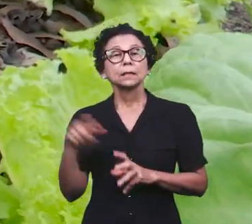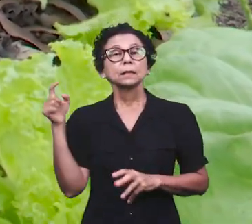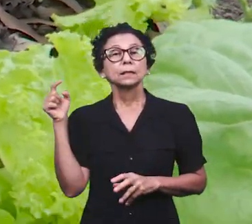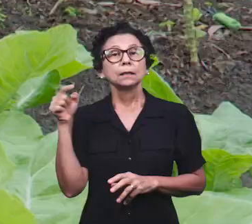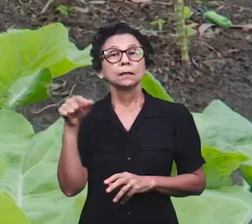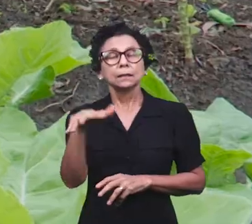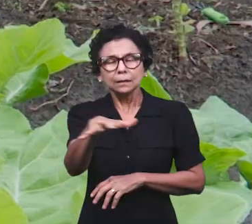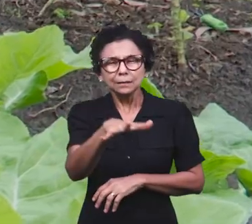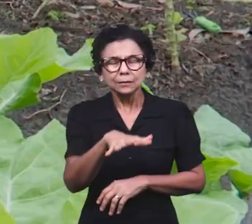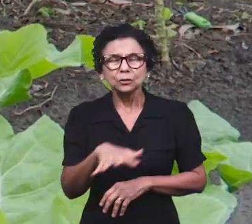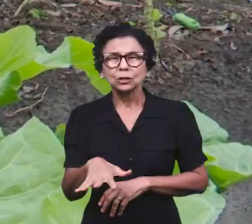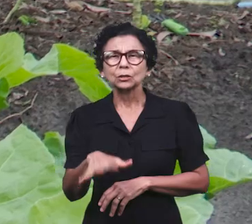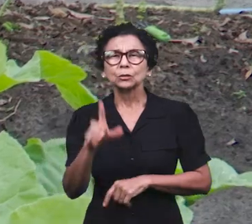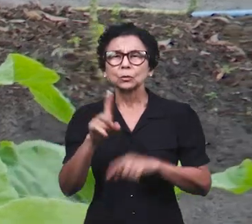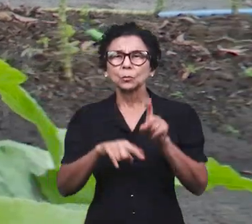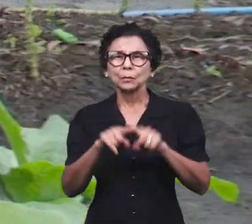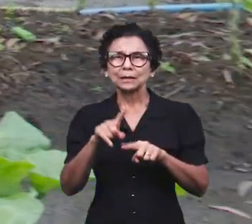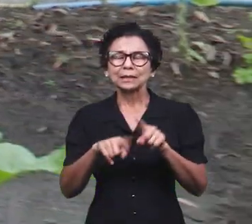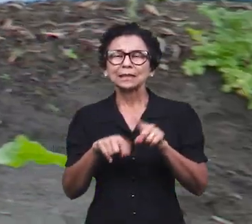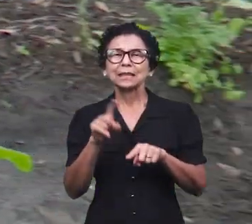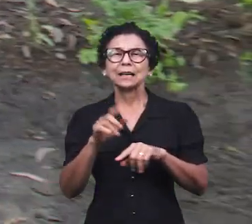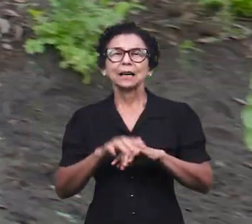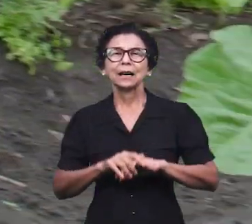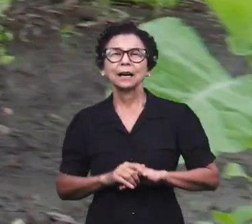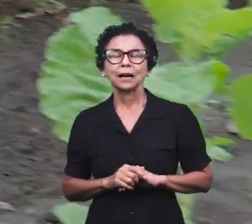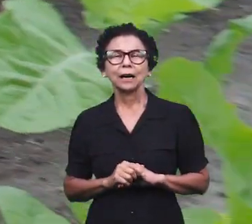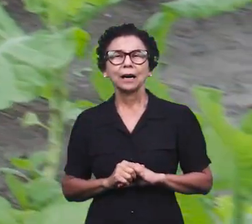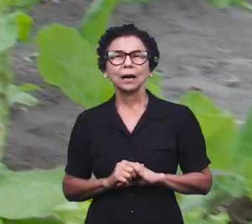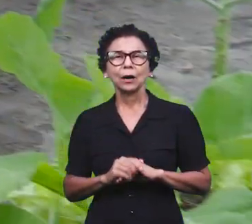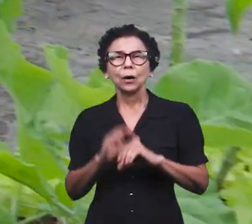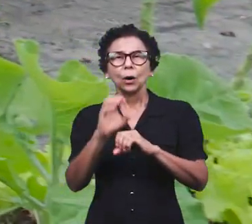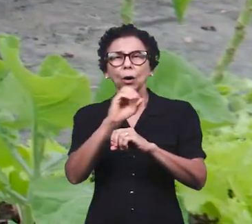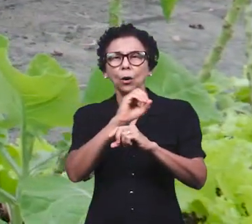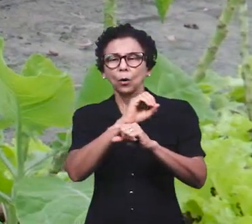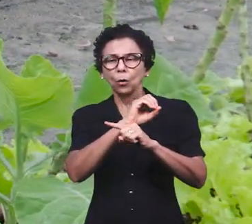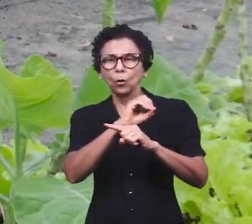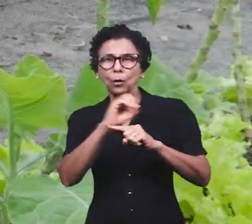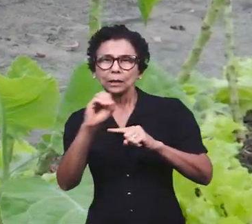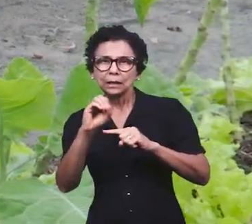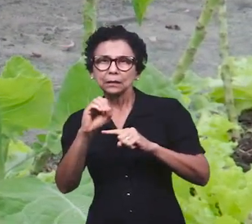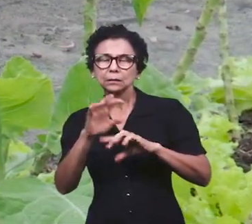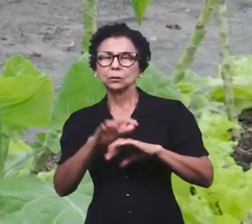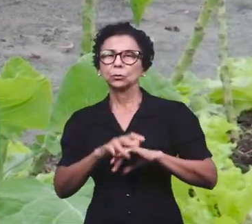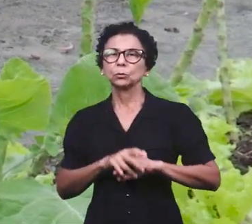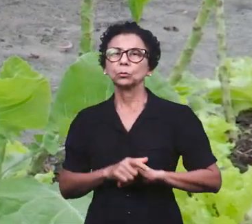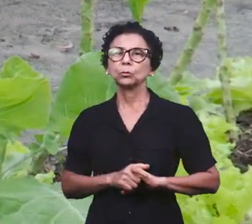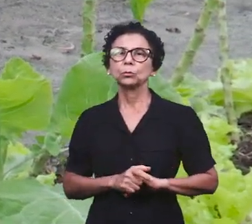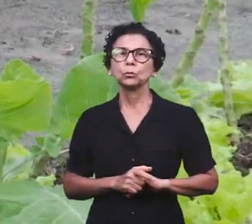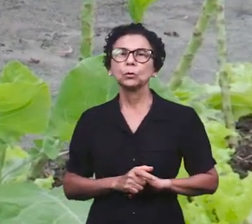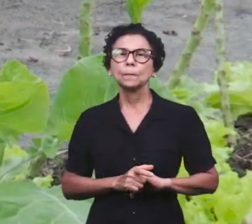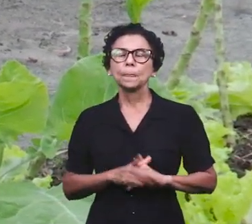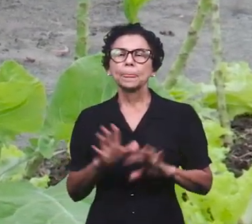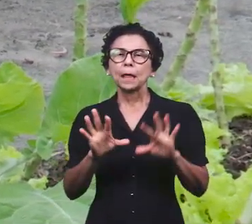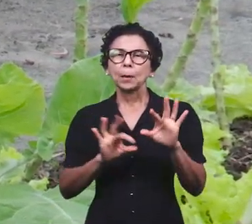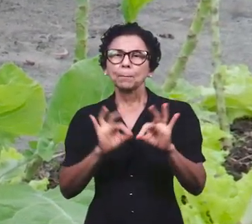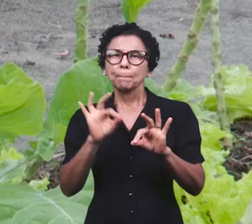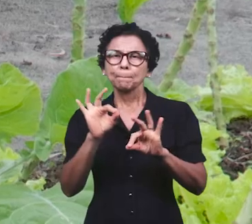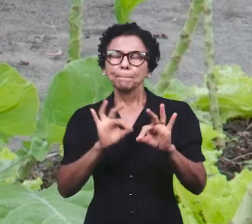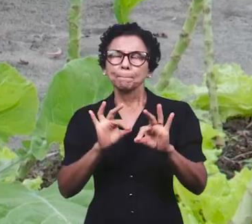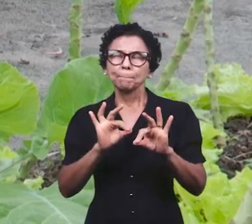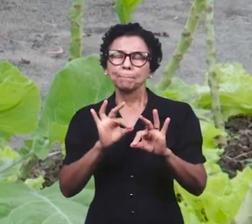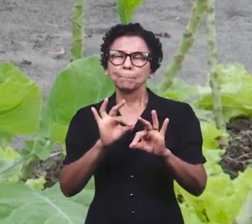nosso material orgânico, toda a adubação, foi feito um preparo antes para começar aquela